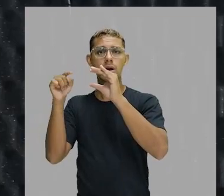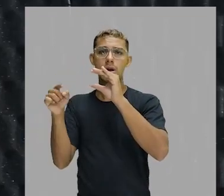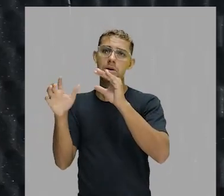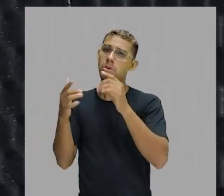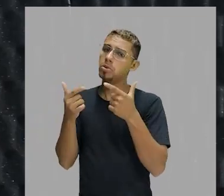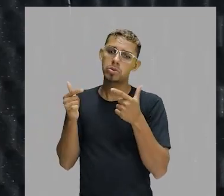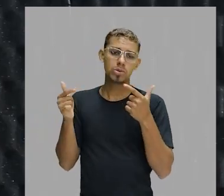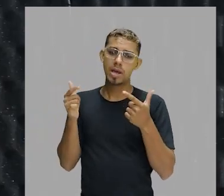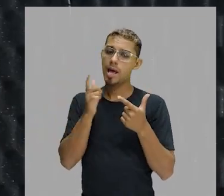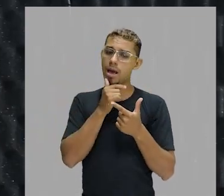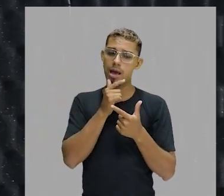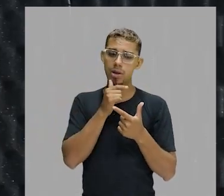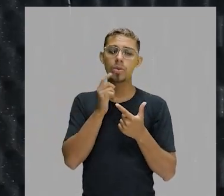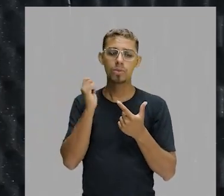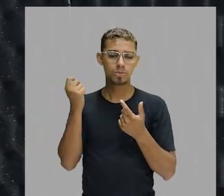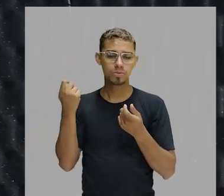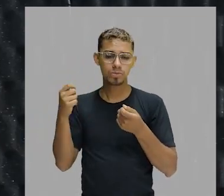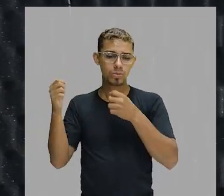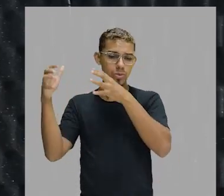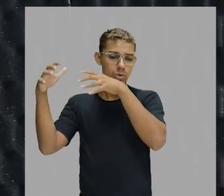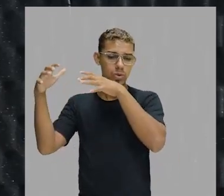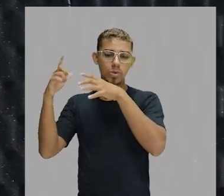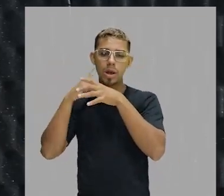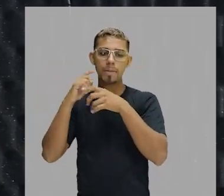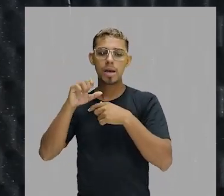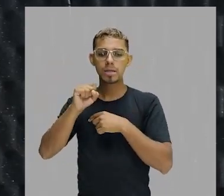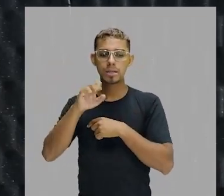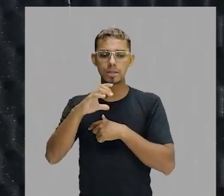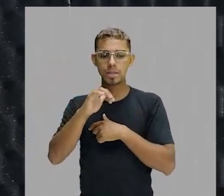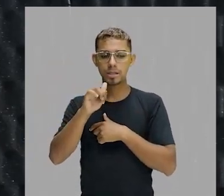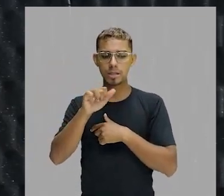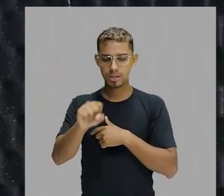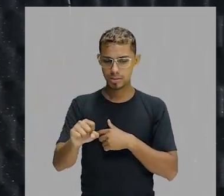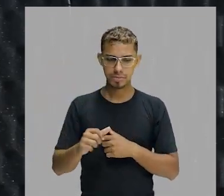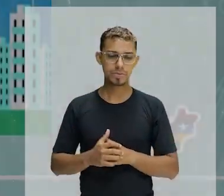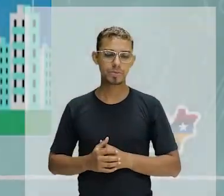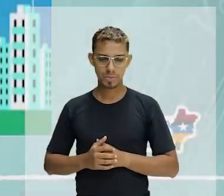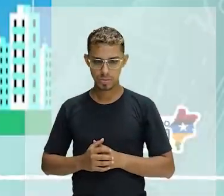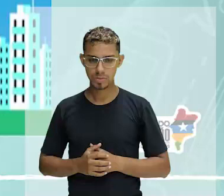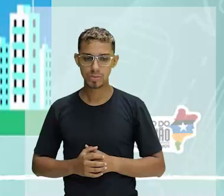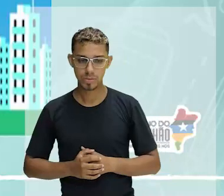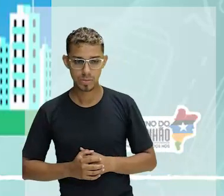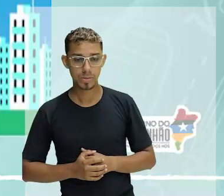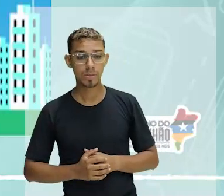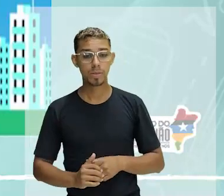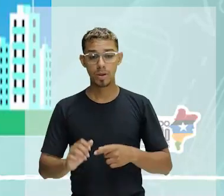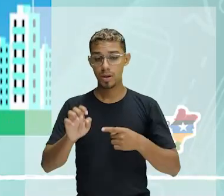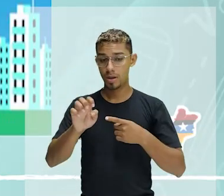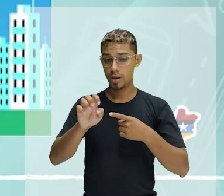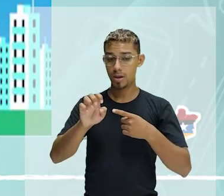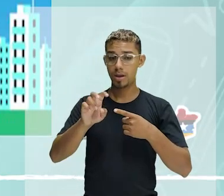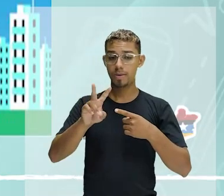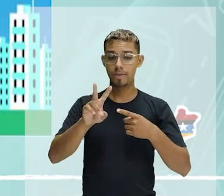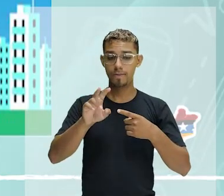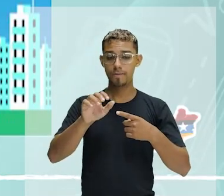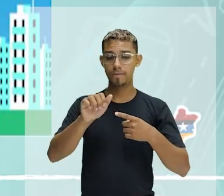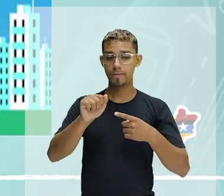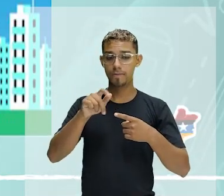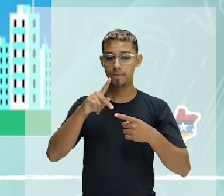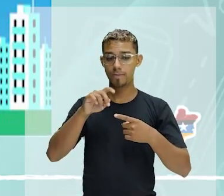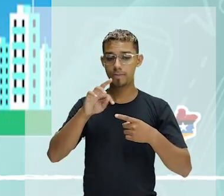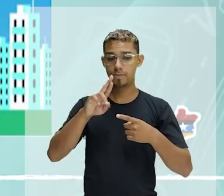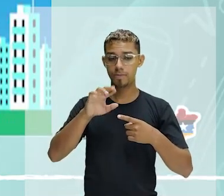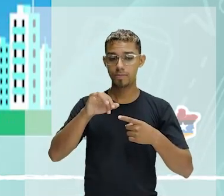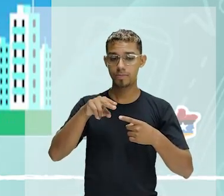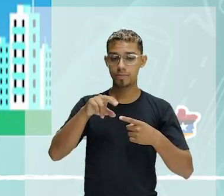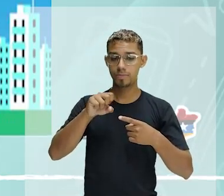nem vão ter água, resultado, as regiões elas ficam mais secas, galera, tá? Então, a evapotranspiração é um processo muito importante e daí